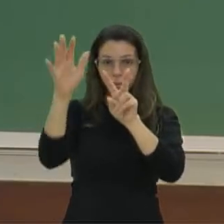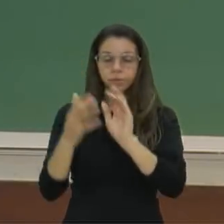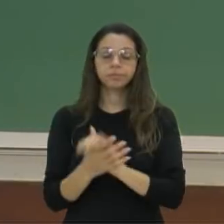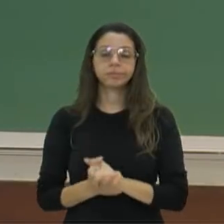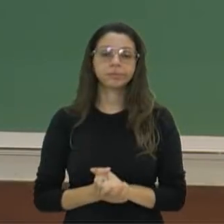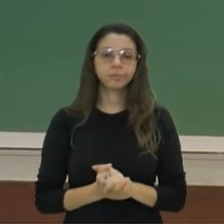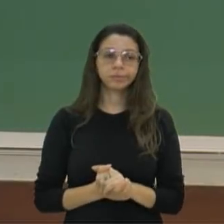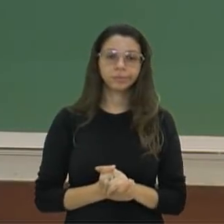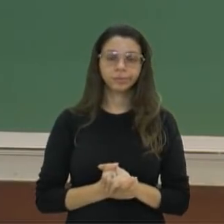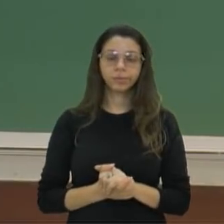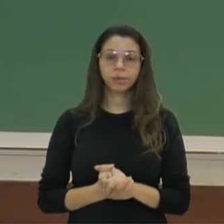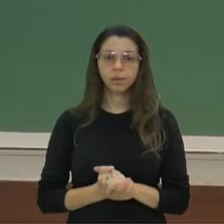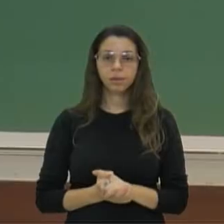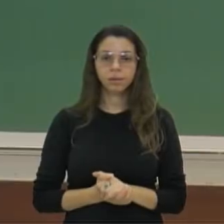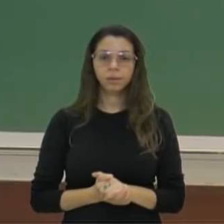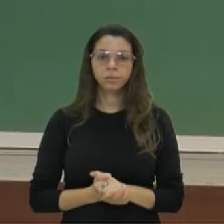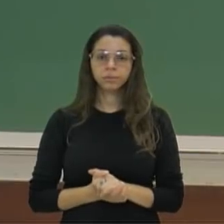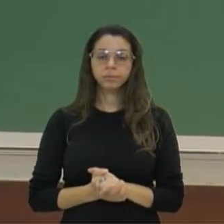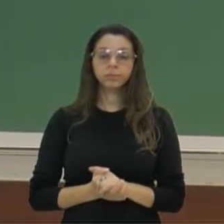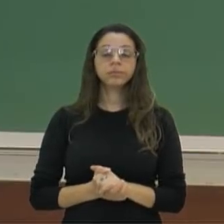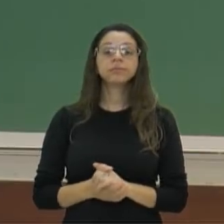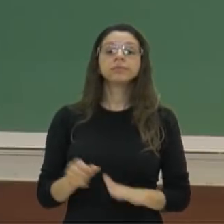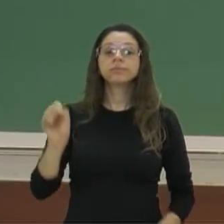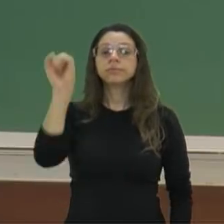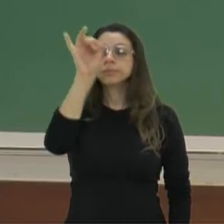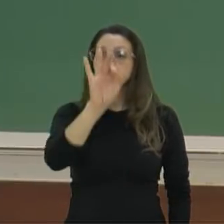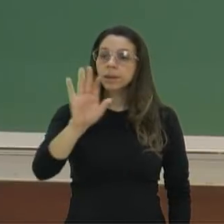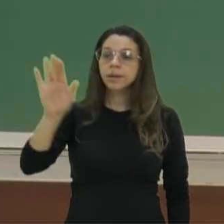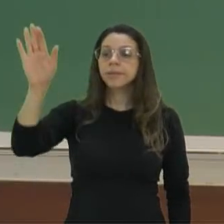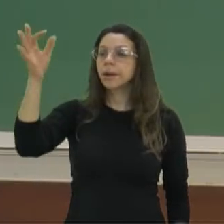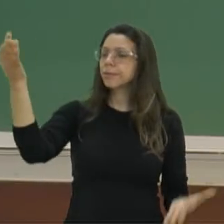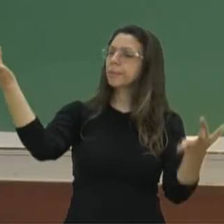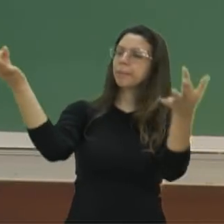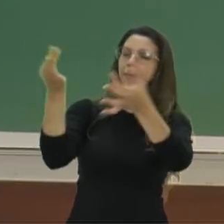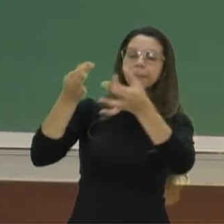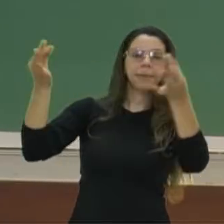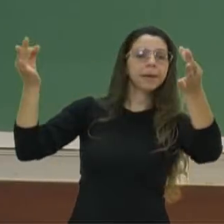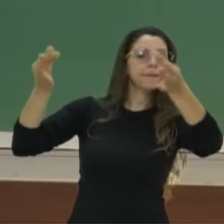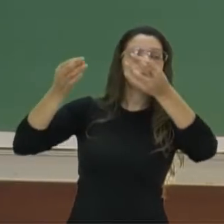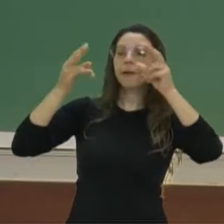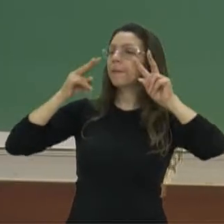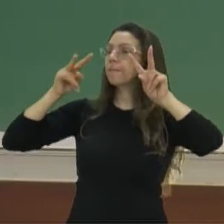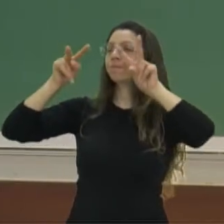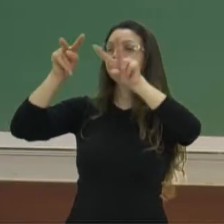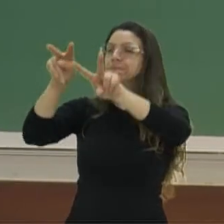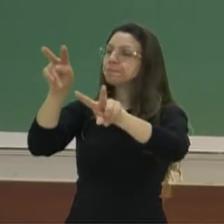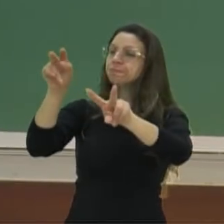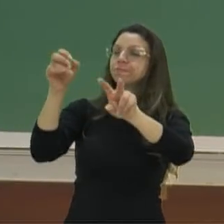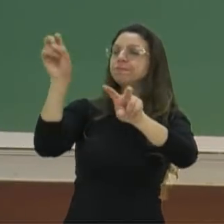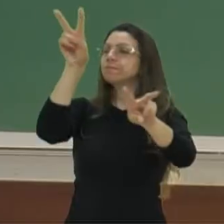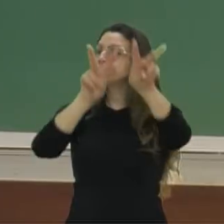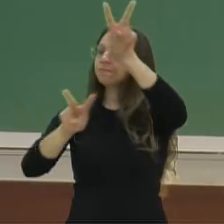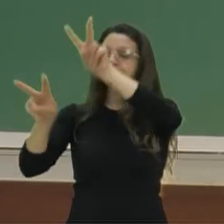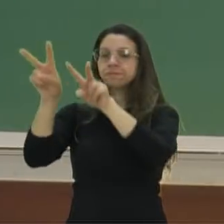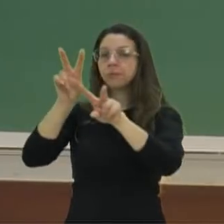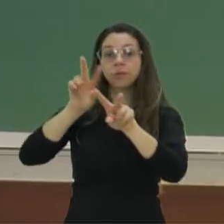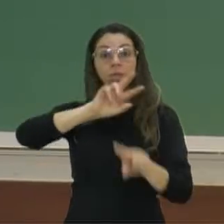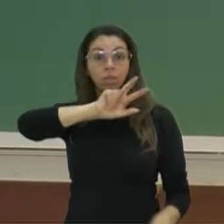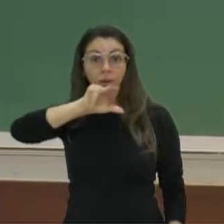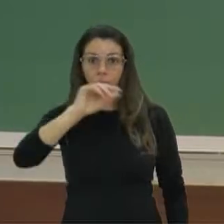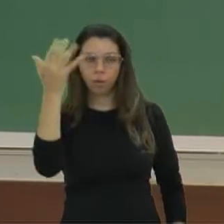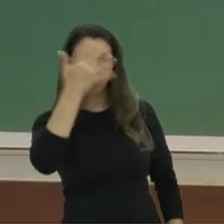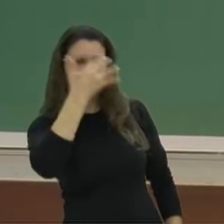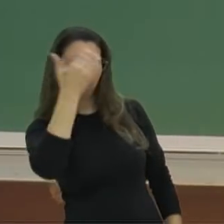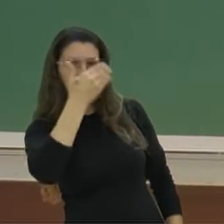Onde nós temos a formação da imagem nítida, perfeita, nada de embaçado, com uma névoa na frente. Então,